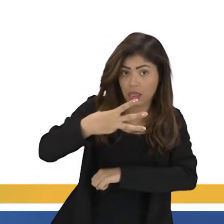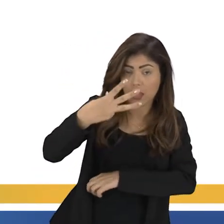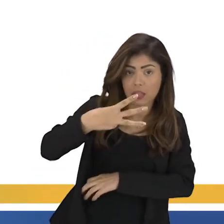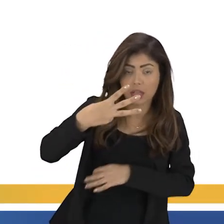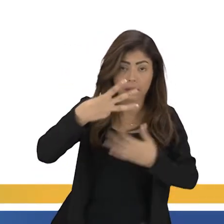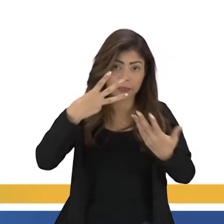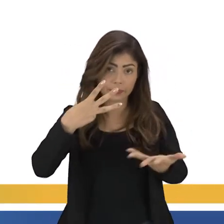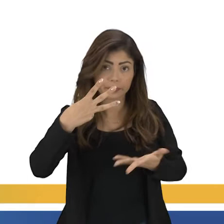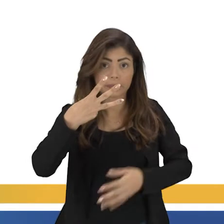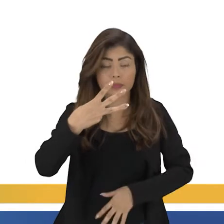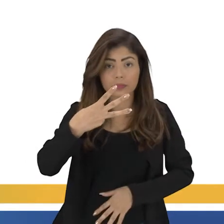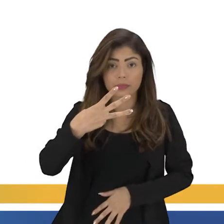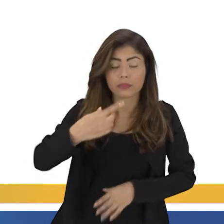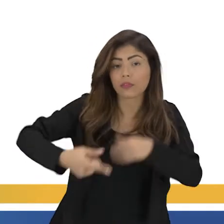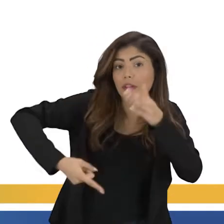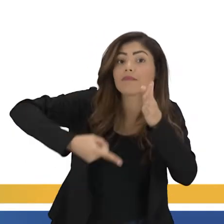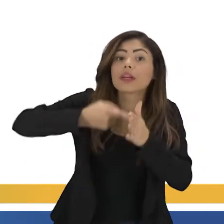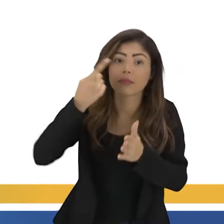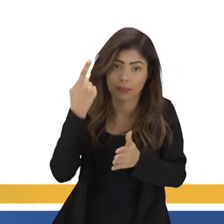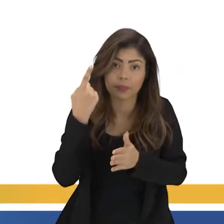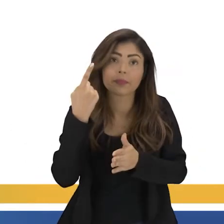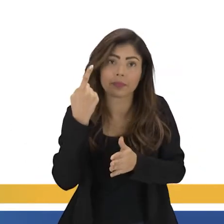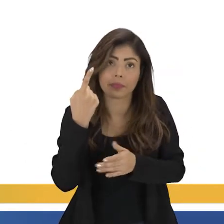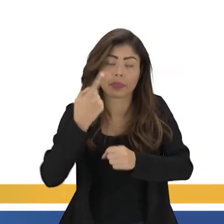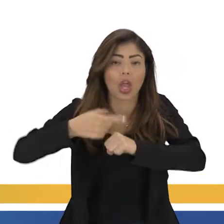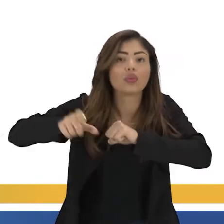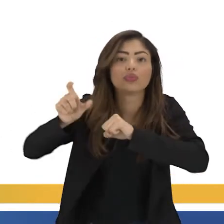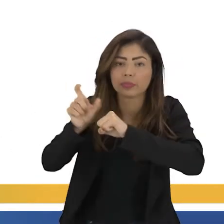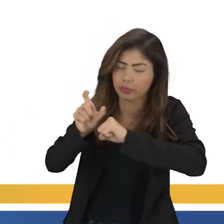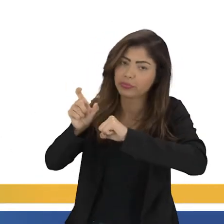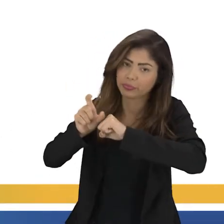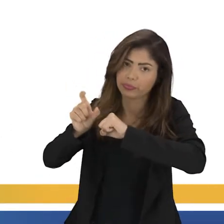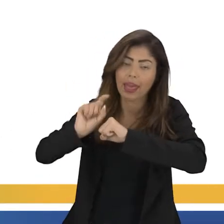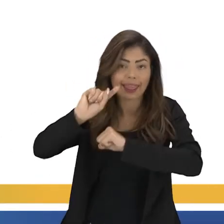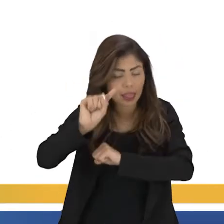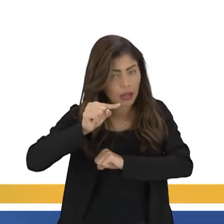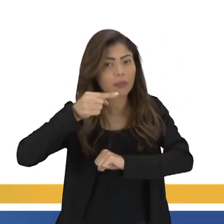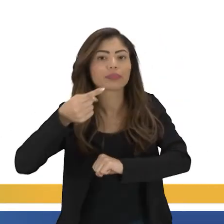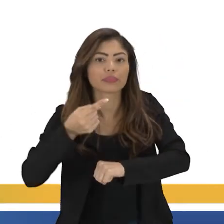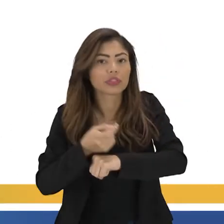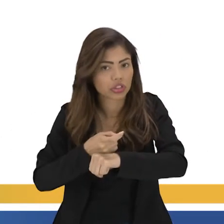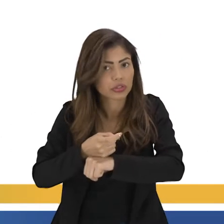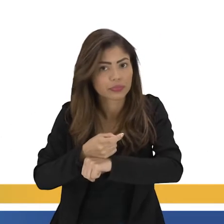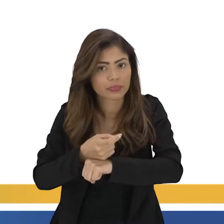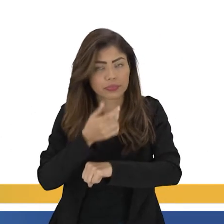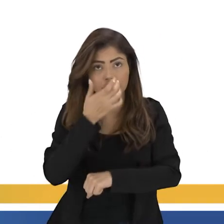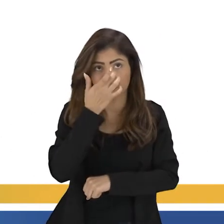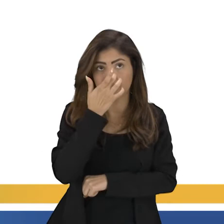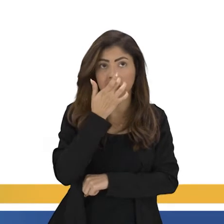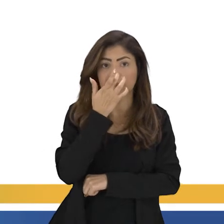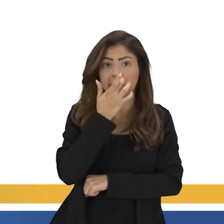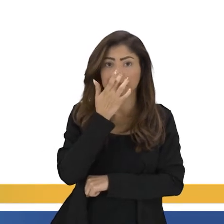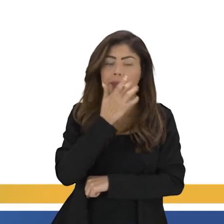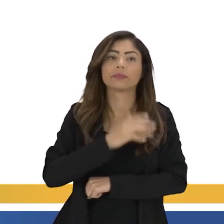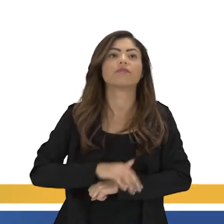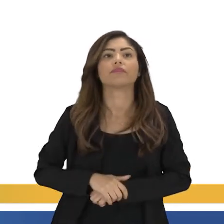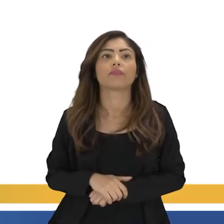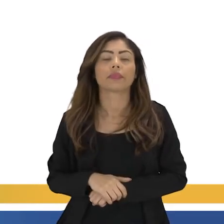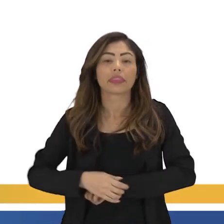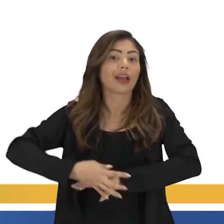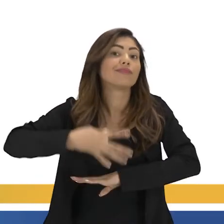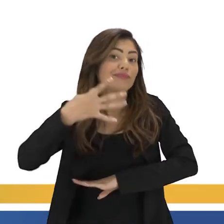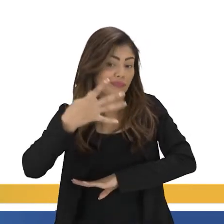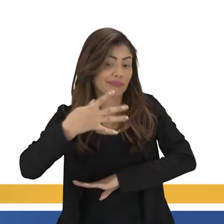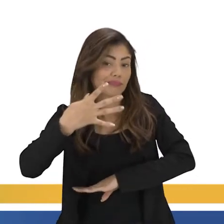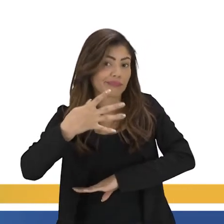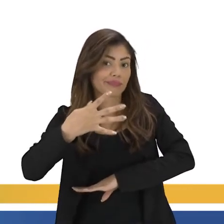oração, vem primeiro o substantivo e depois o adjetivo, tá? Na